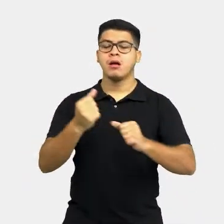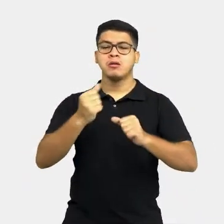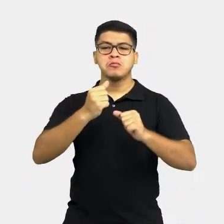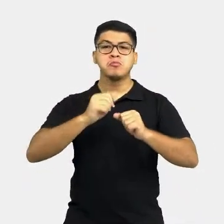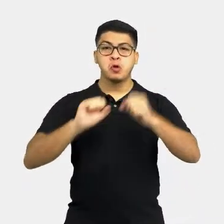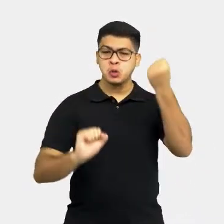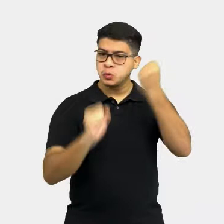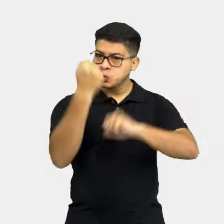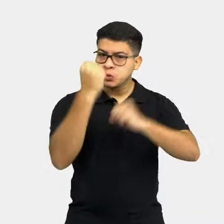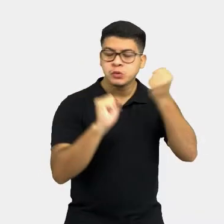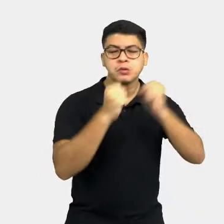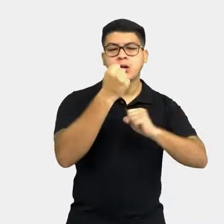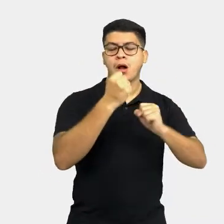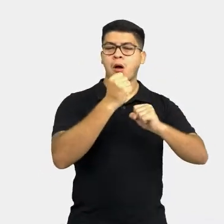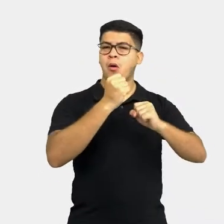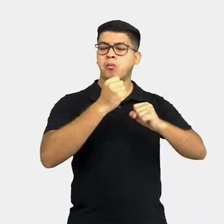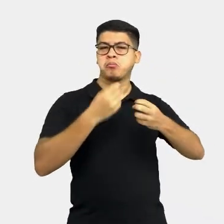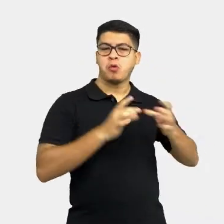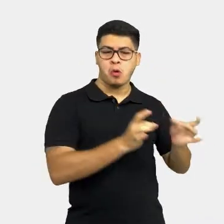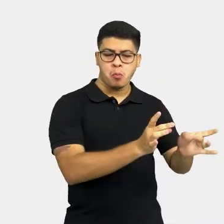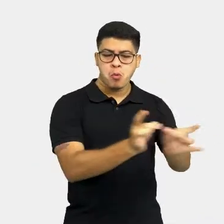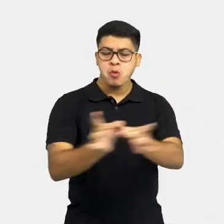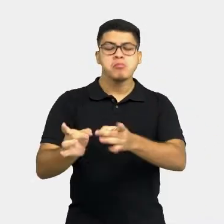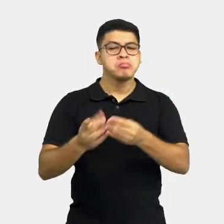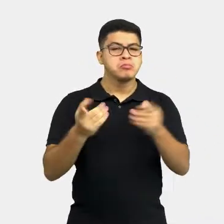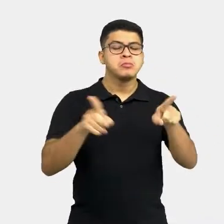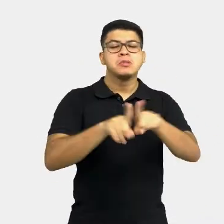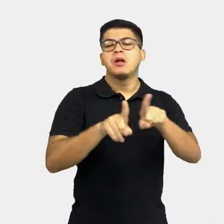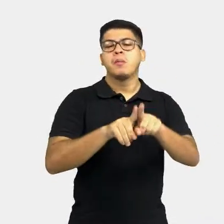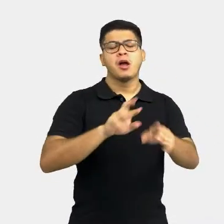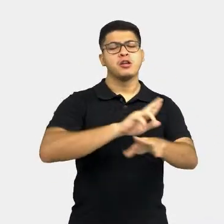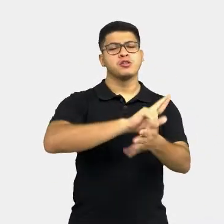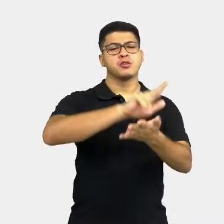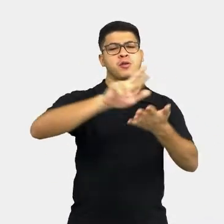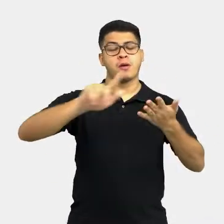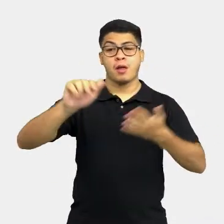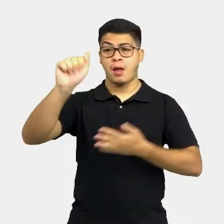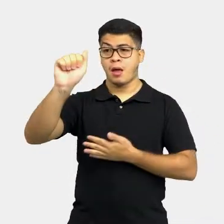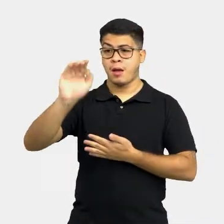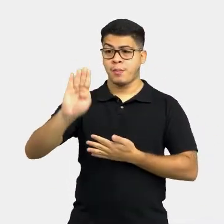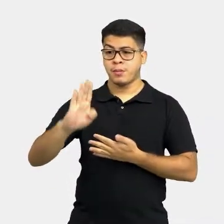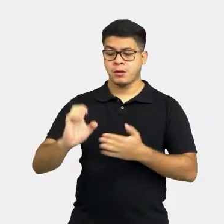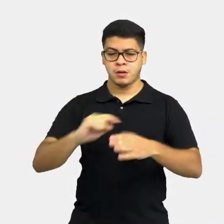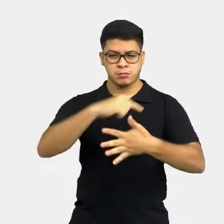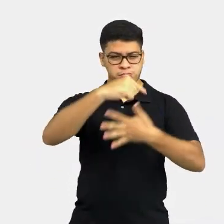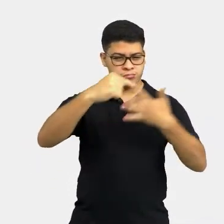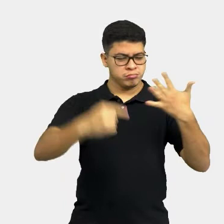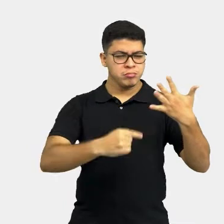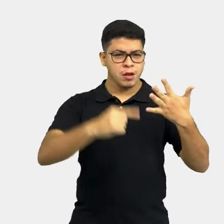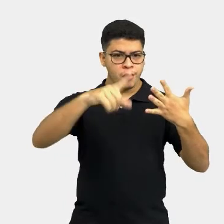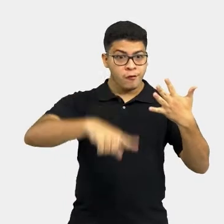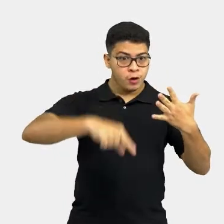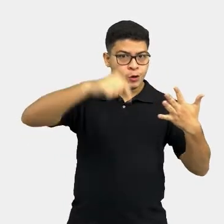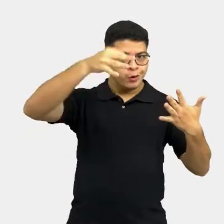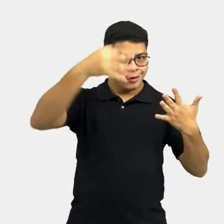cada uma delas relacionada com cada uma dessas fases. Nós tínhamos aí, portanto, letra A, B, C, D e E para você marcar a